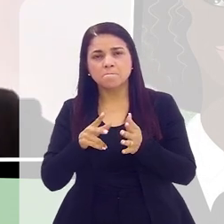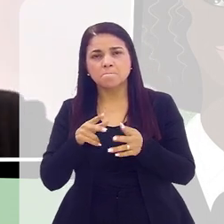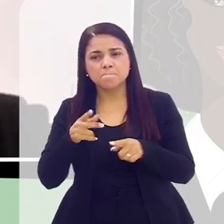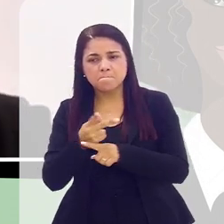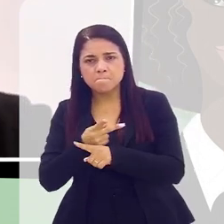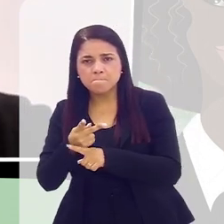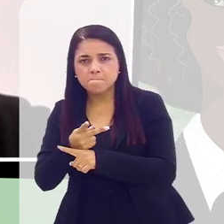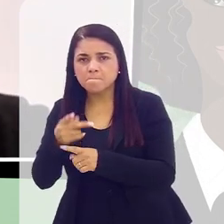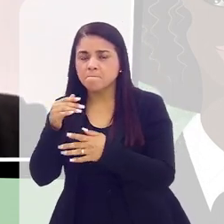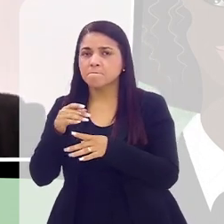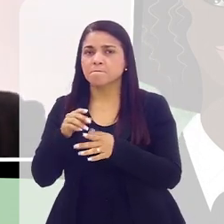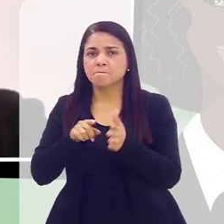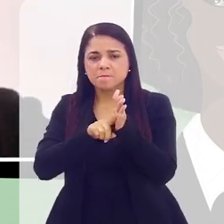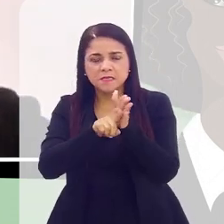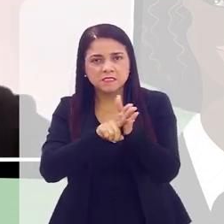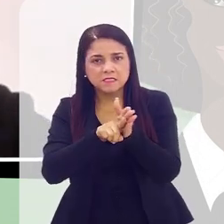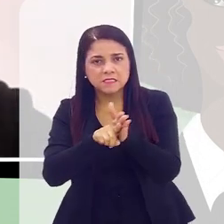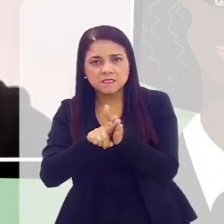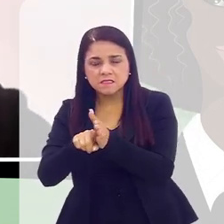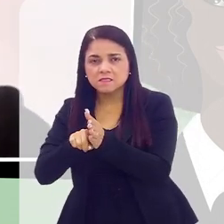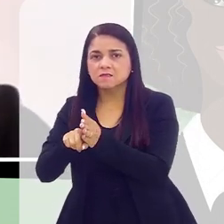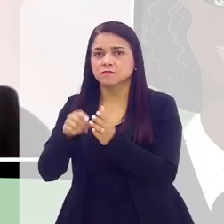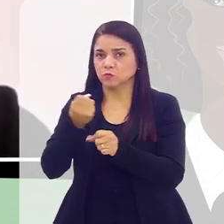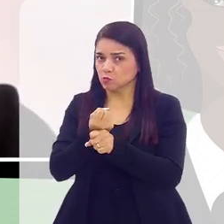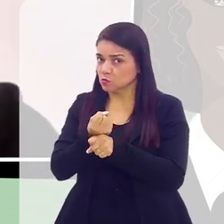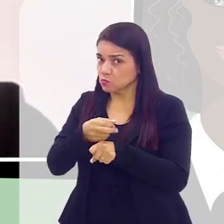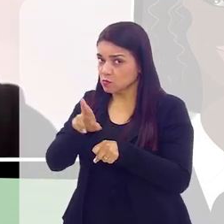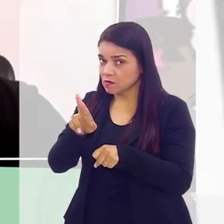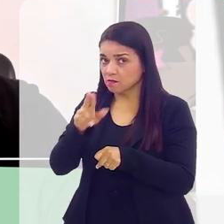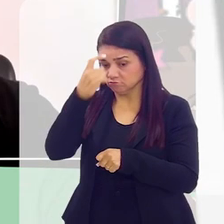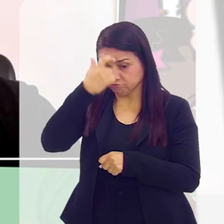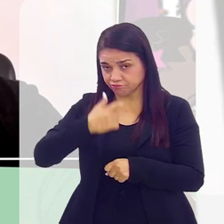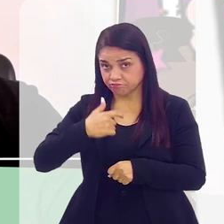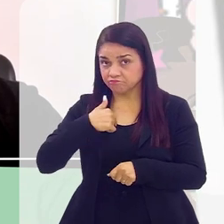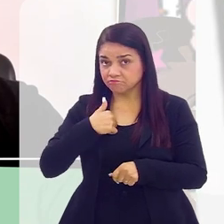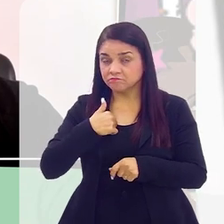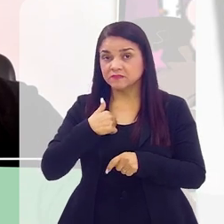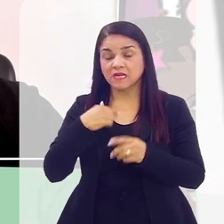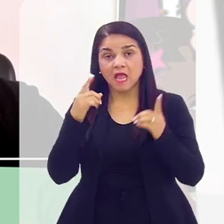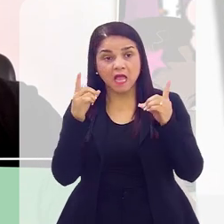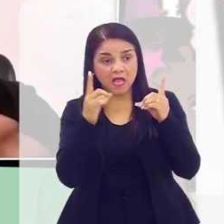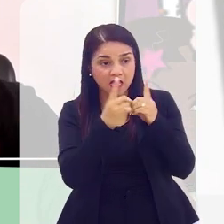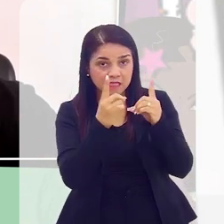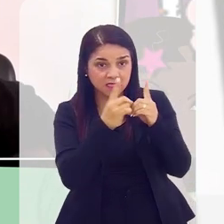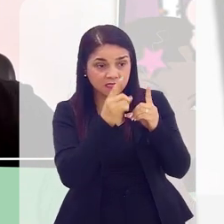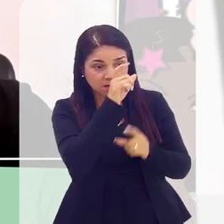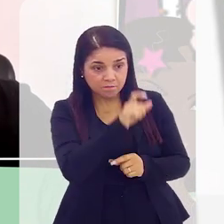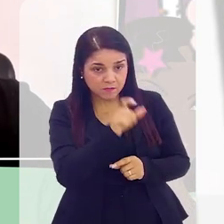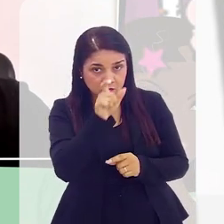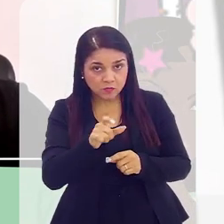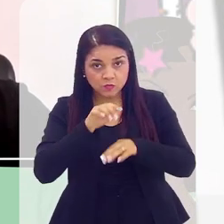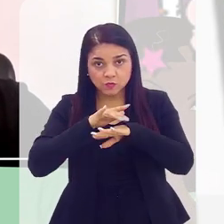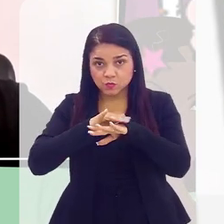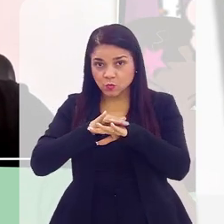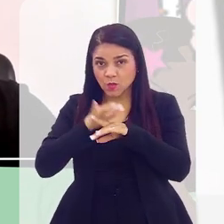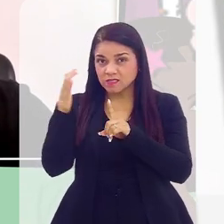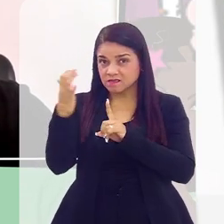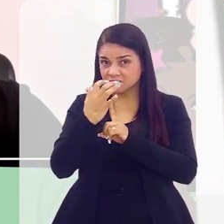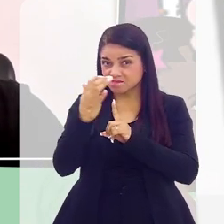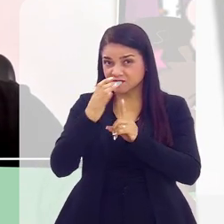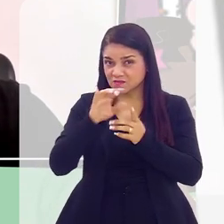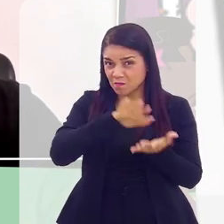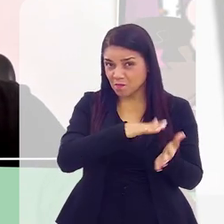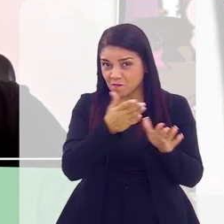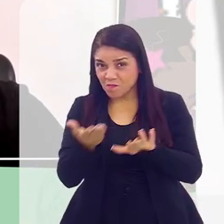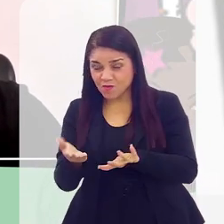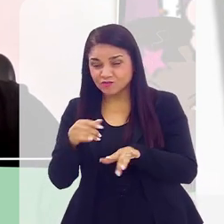uma busca por fazer uma pesquisa, inclusive para o meu doutorado. E quando eu fui atender as pessoas que tinham doença ameaçadora de